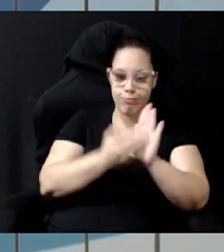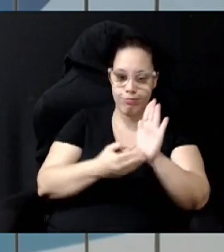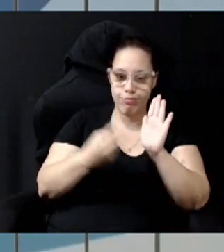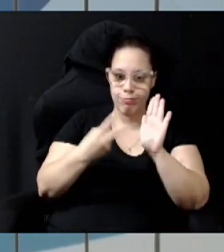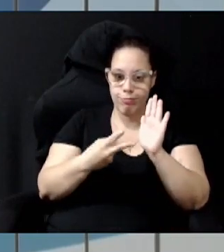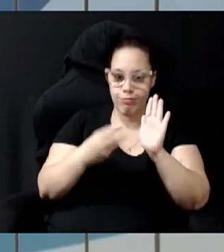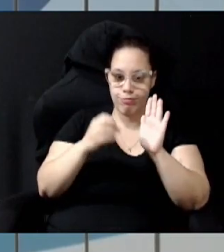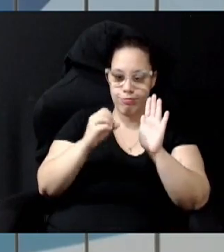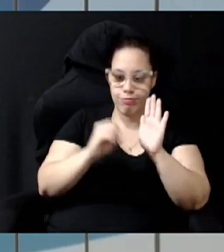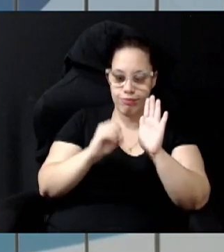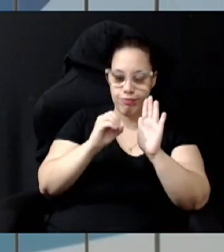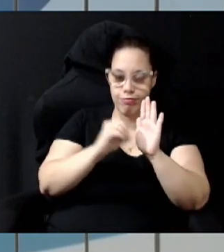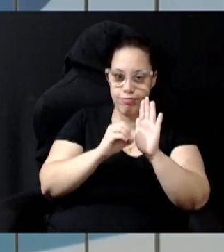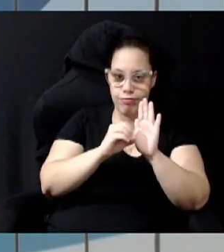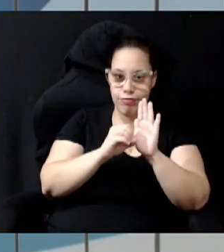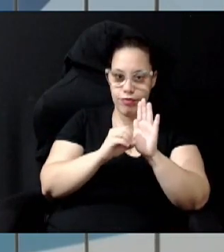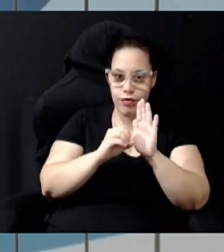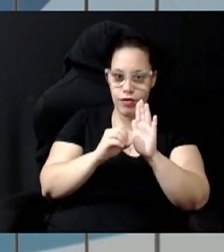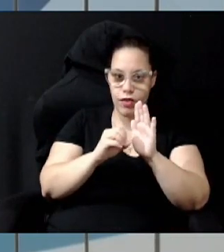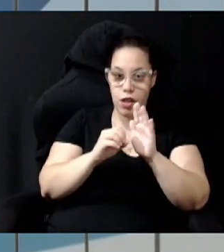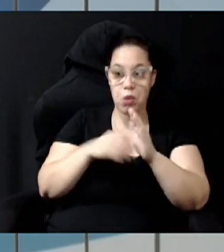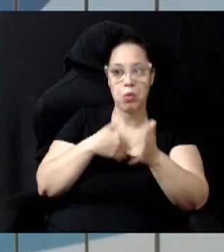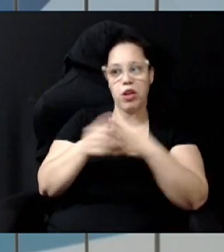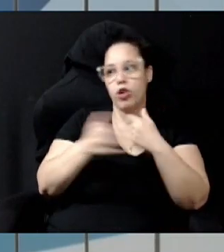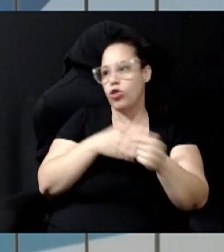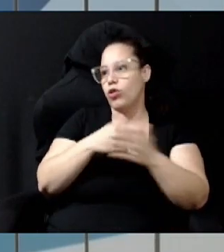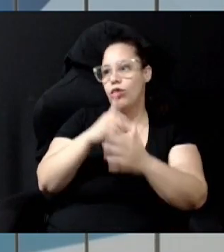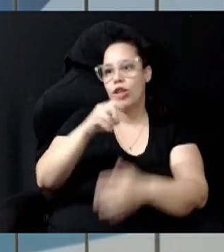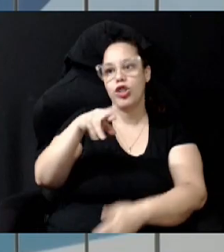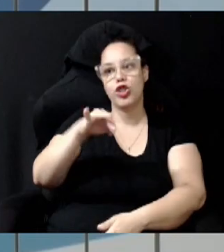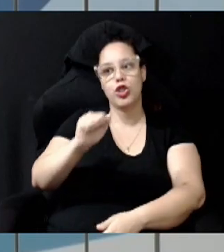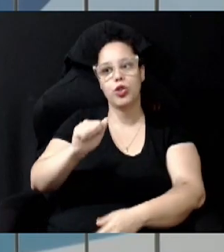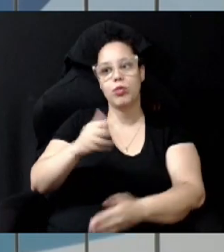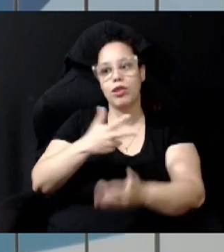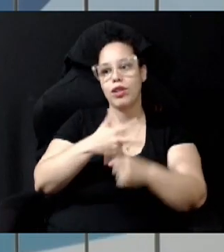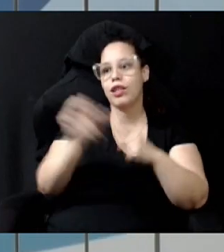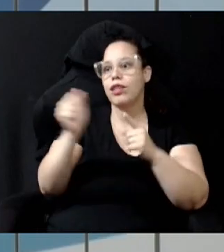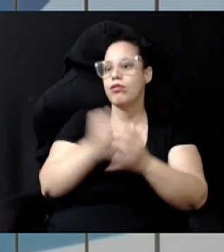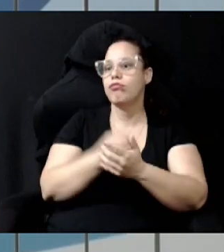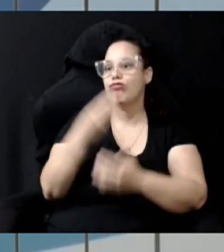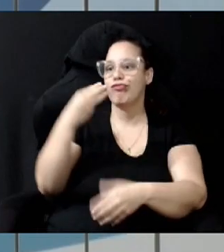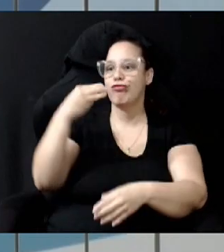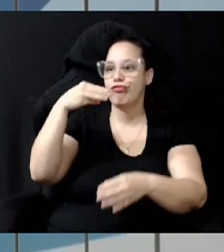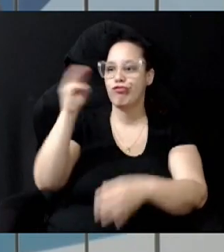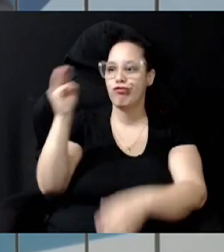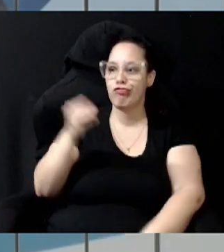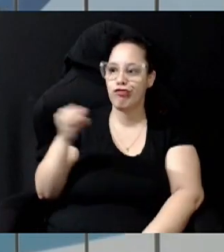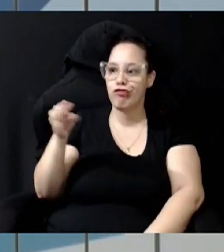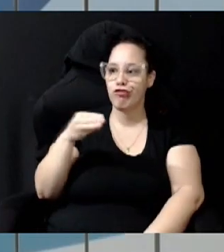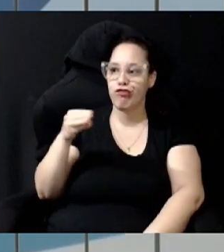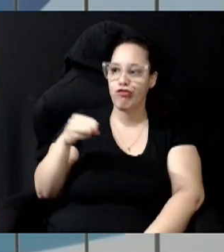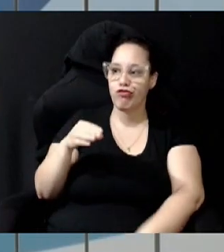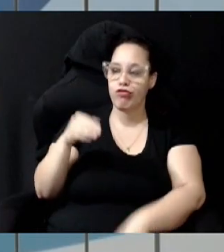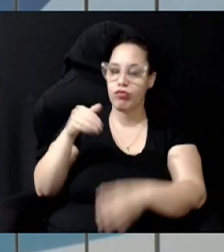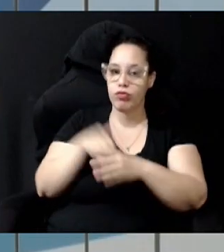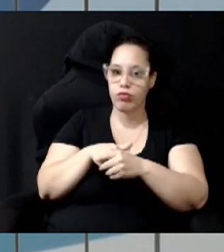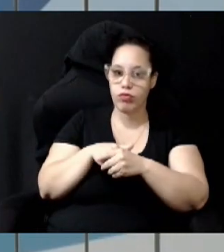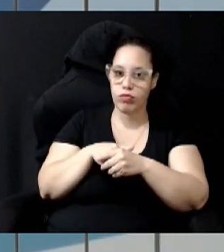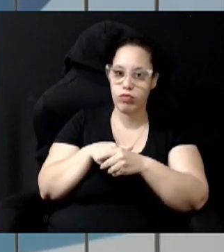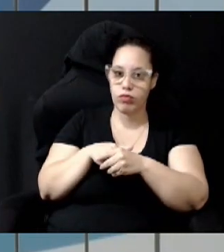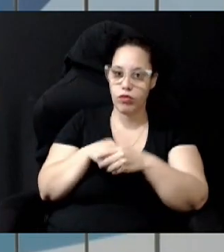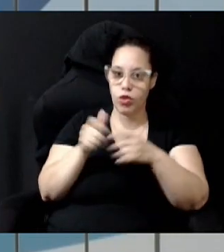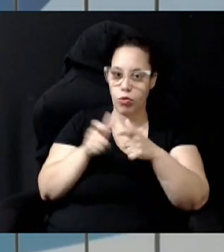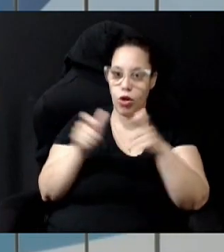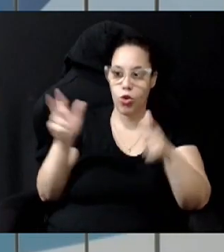disso tudo a Dilma ganha a eleição, Sim. Né, por 3 milhões de votos, se não me engano, uma margem pequena, maior do que o Lula ganhou, hein?